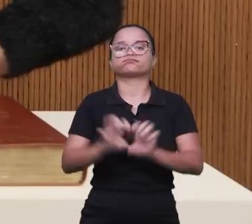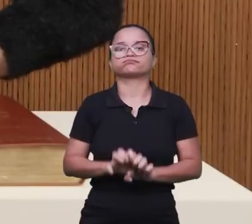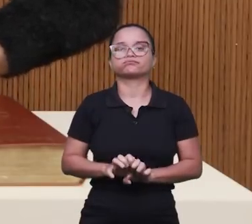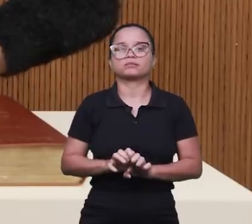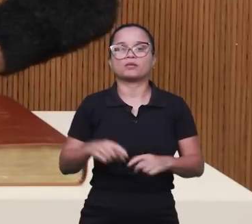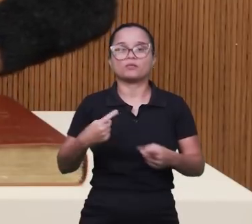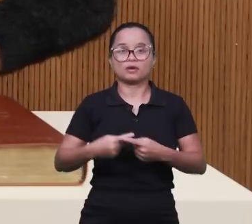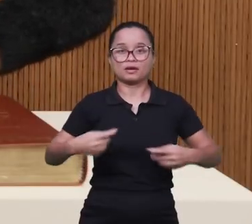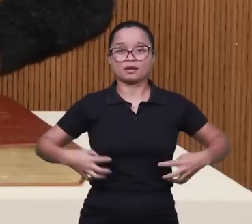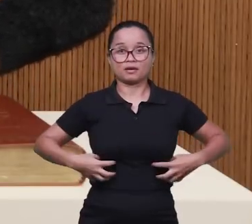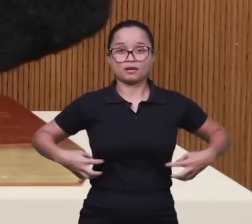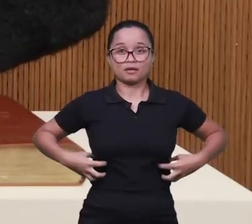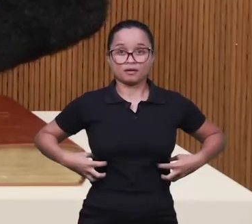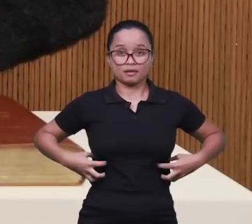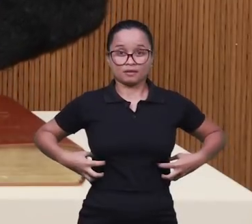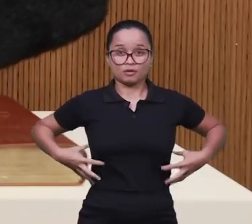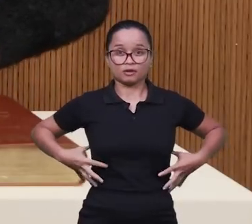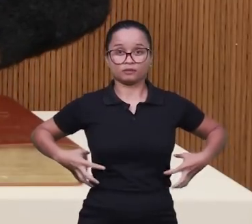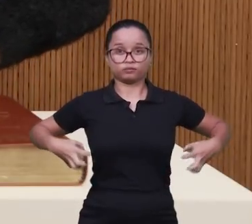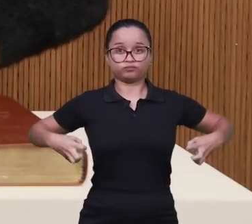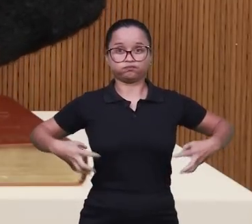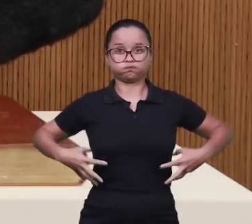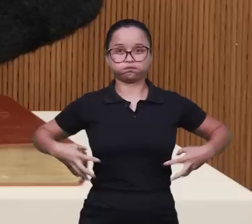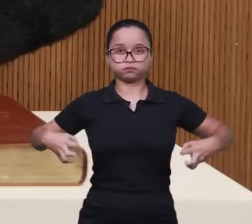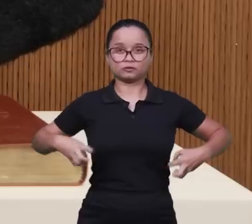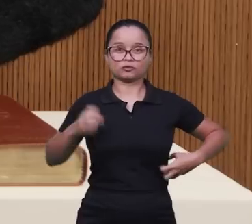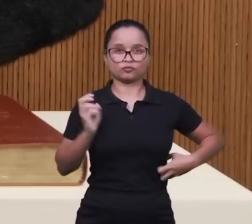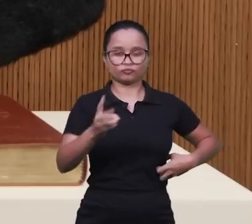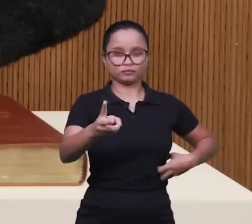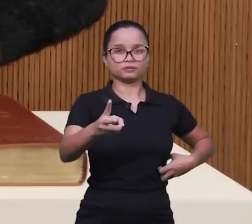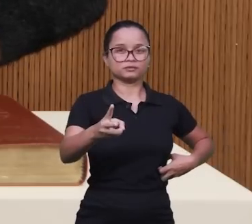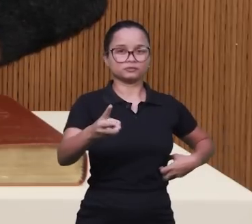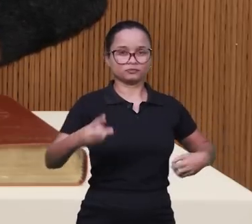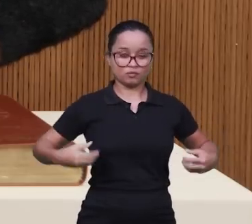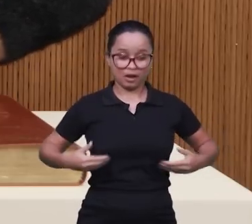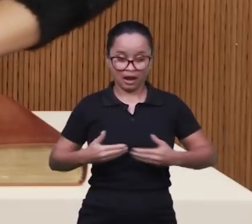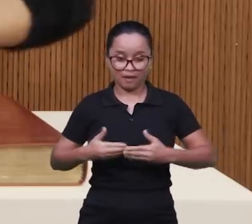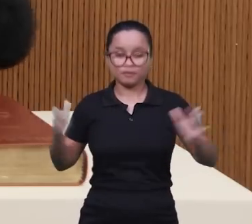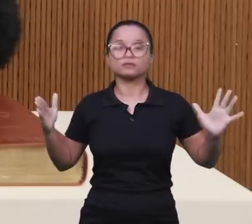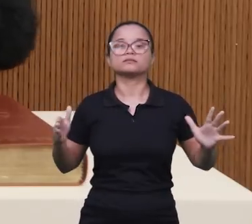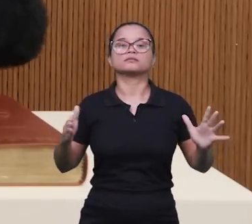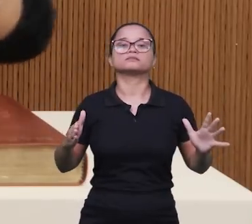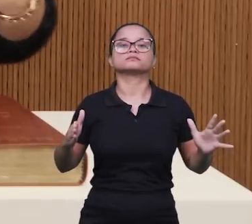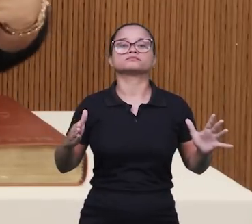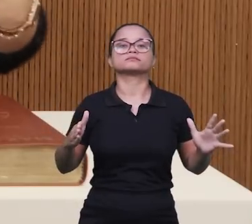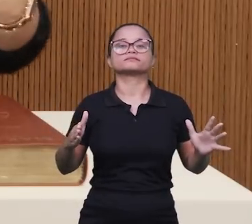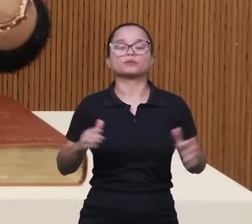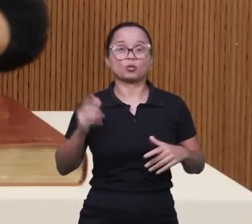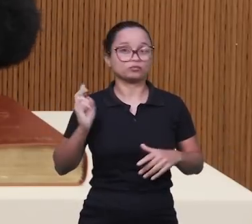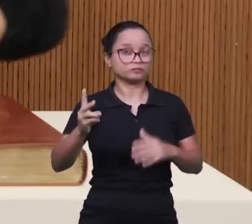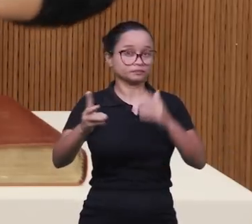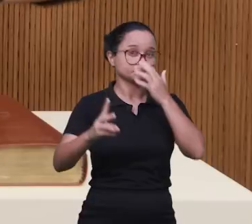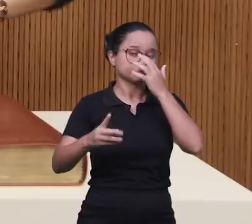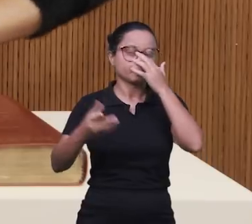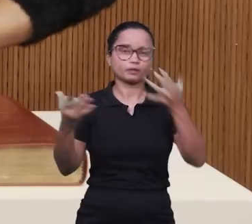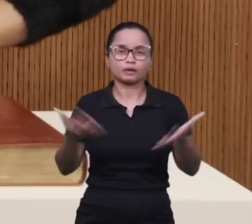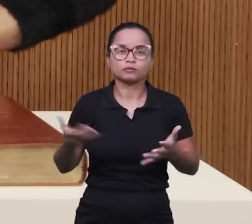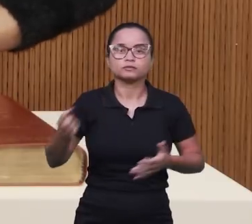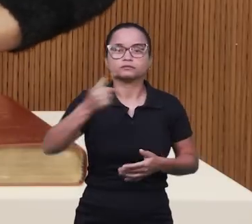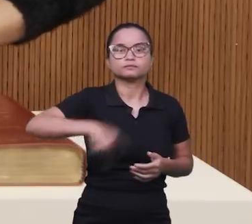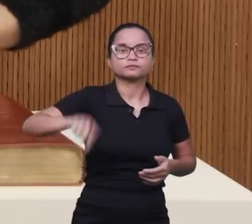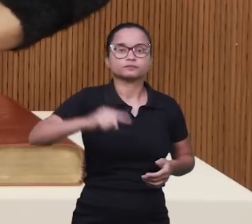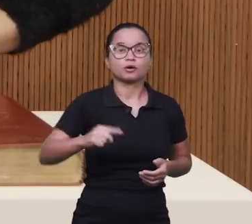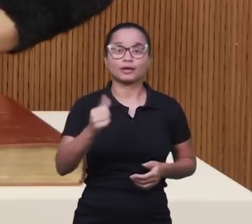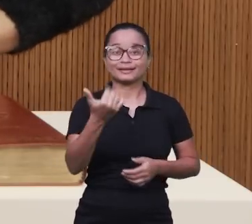estrutura intercostal e muscular continua aberta, continua ativa. Agora nós